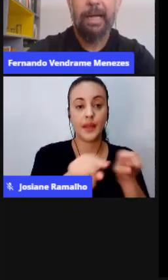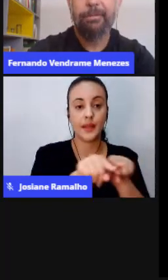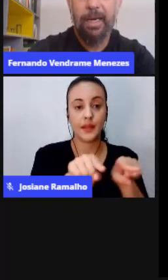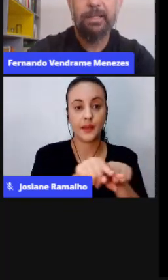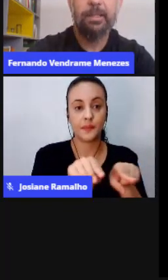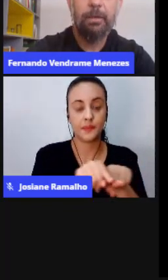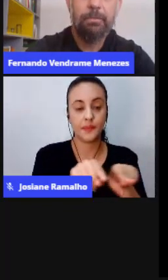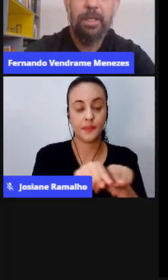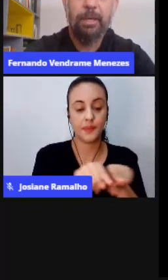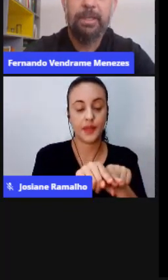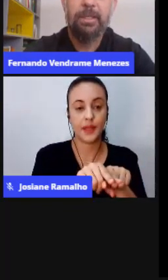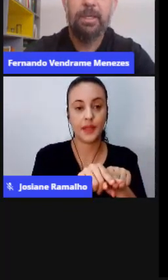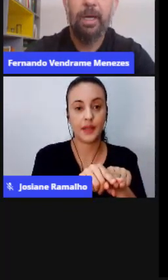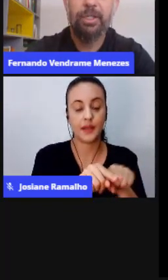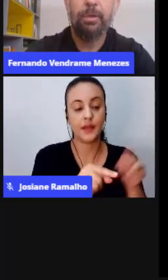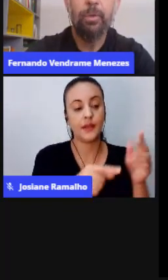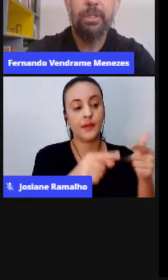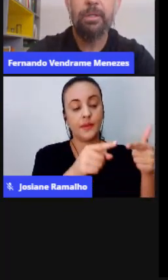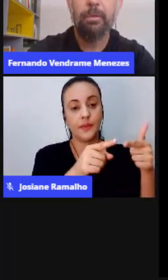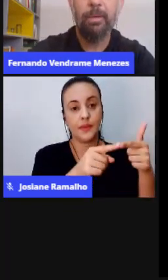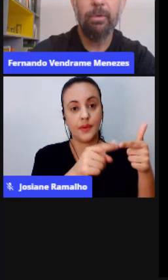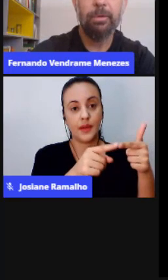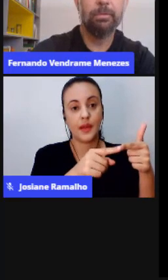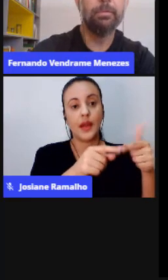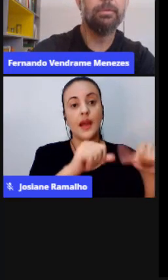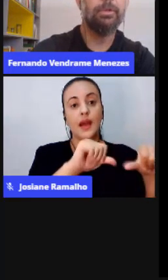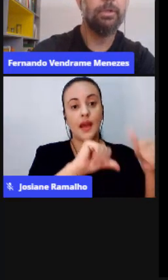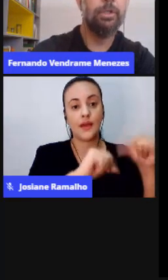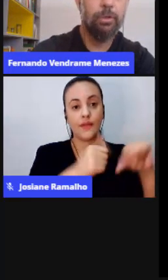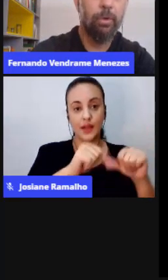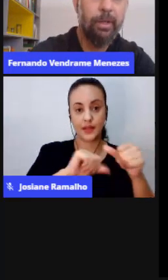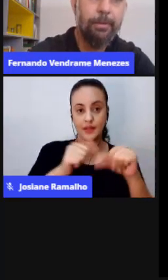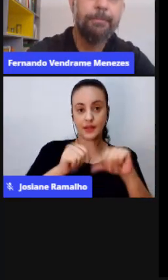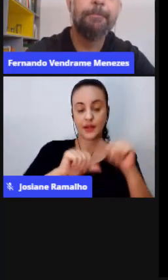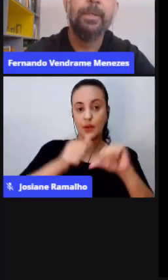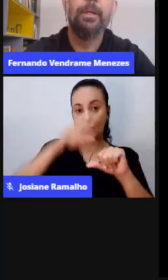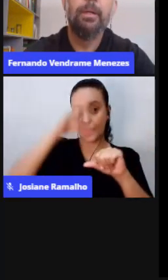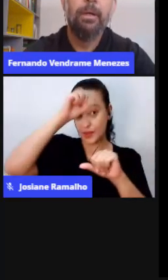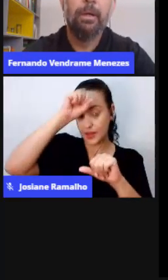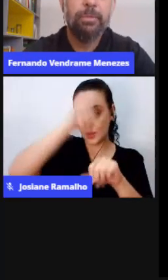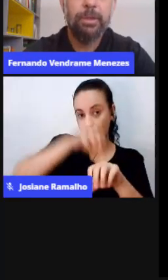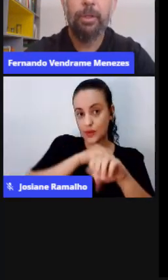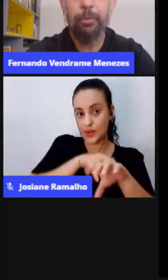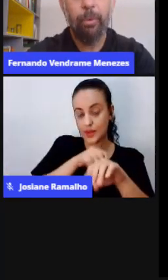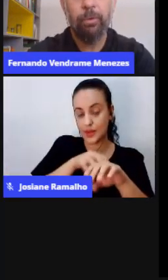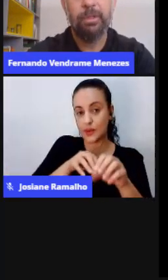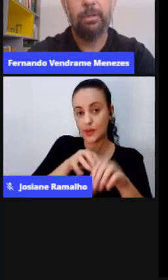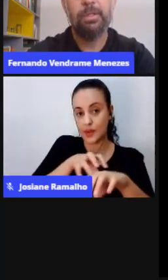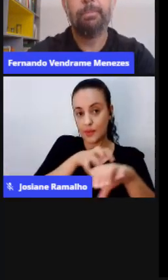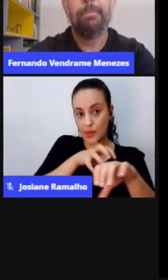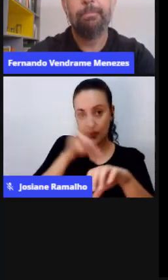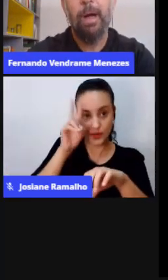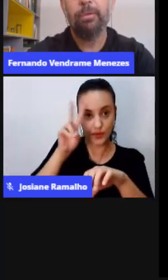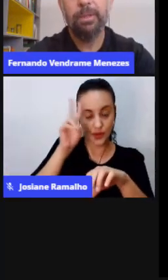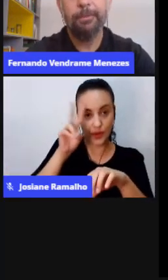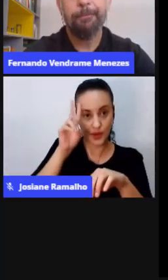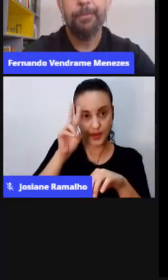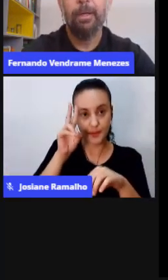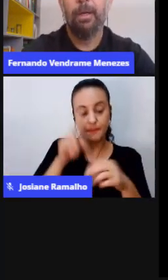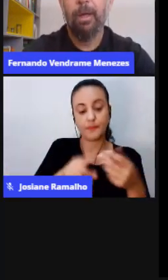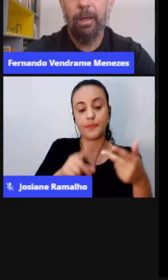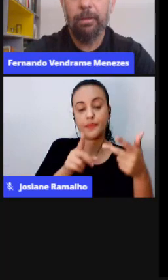sobre avaliação e aprendizagem no ensino remoto de história. Um terceiro ponto da nossa